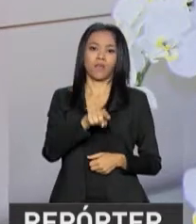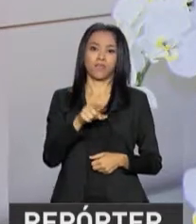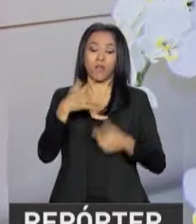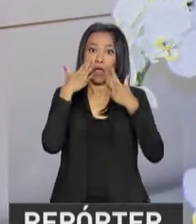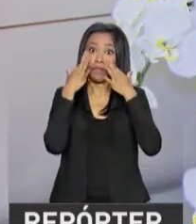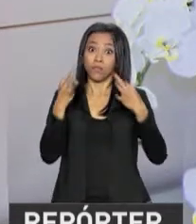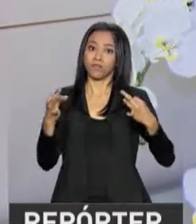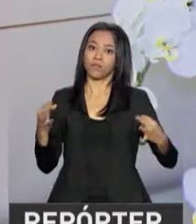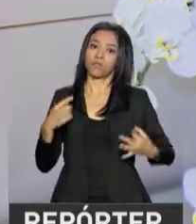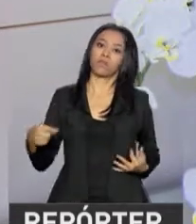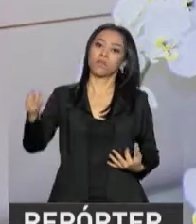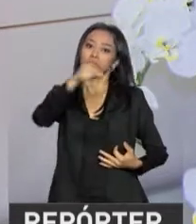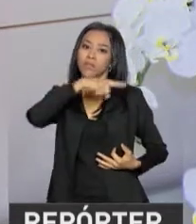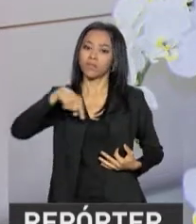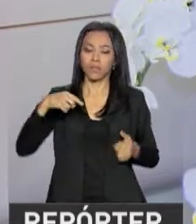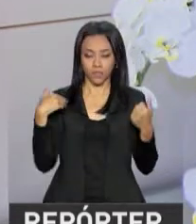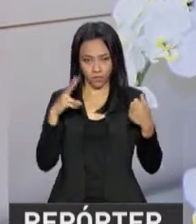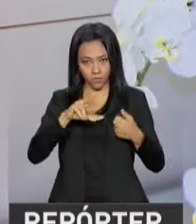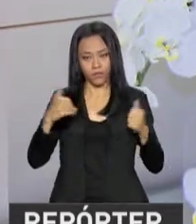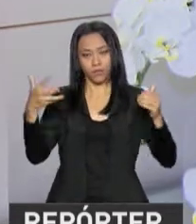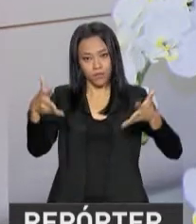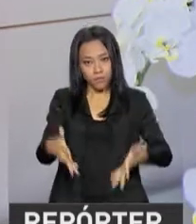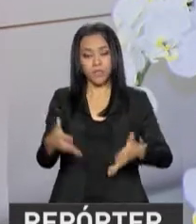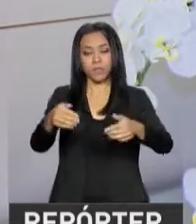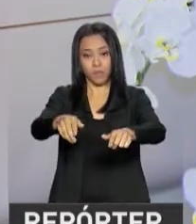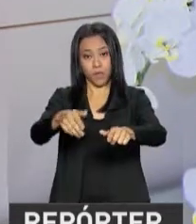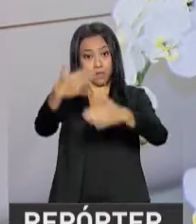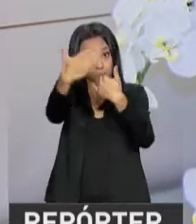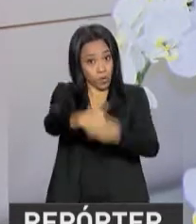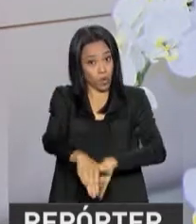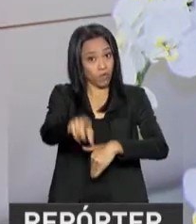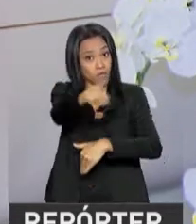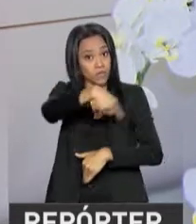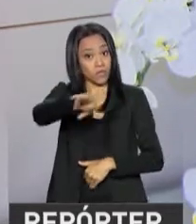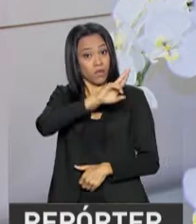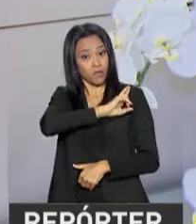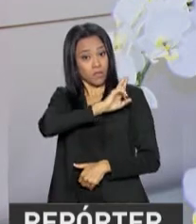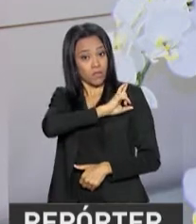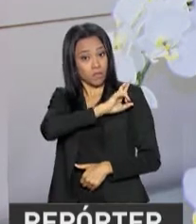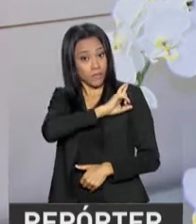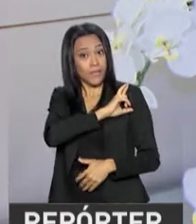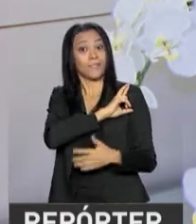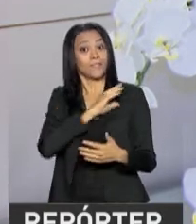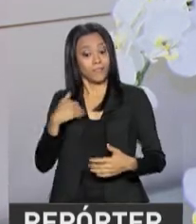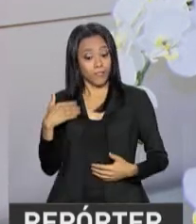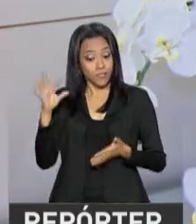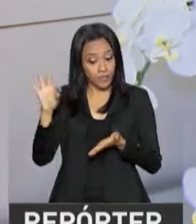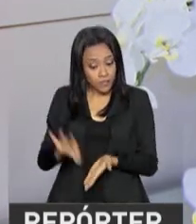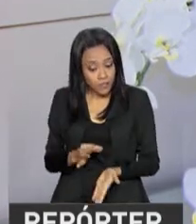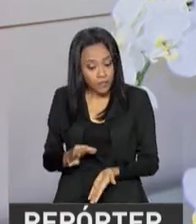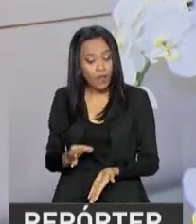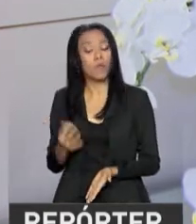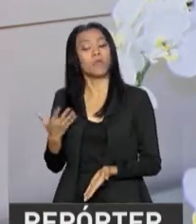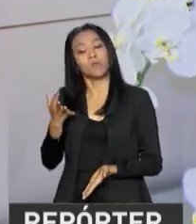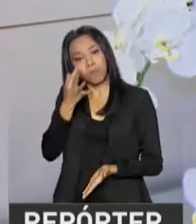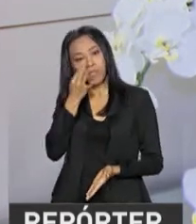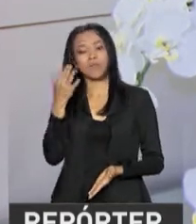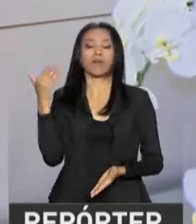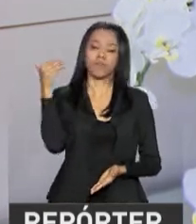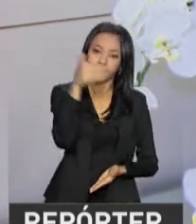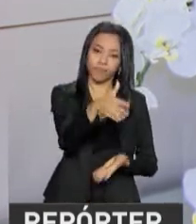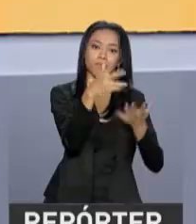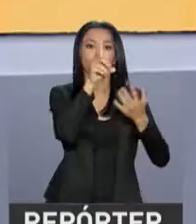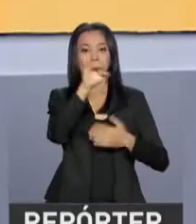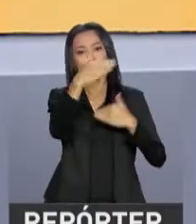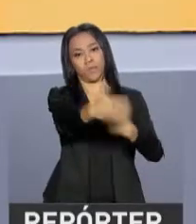alerta a todos os participantes nem seja que têm a responsabilidade com esse ato de fazer a inscrição e comparecer ao dia da